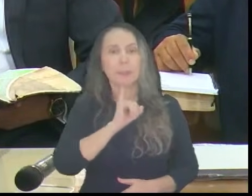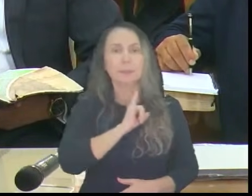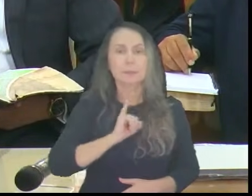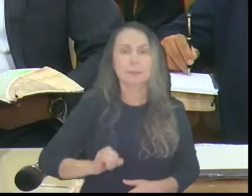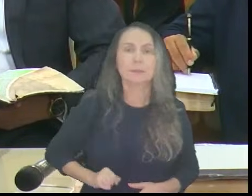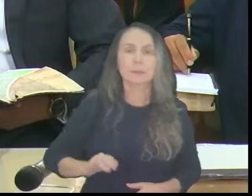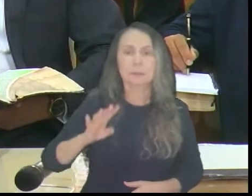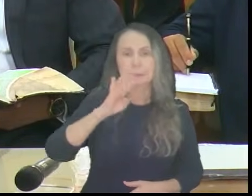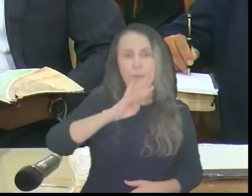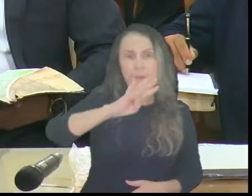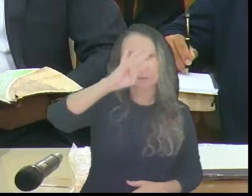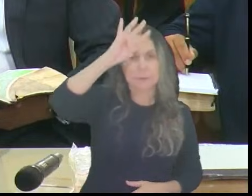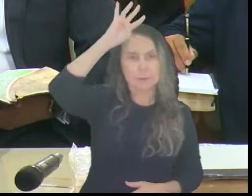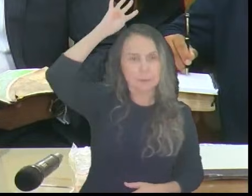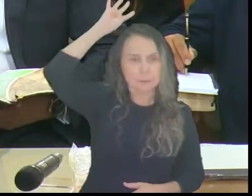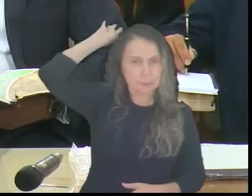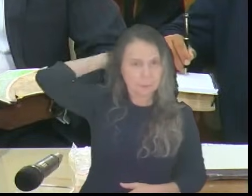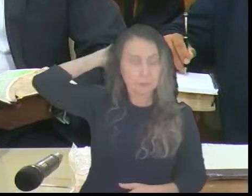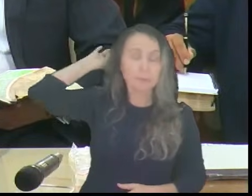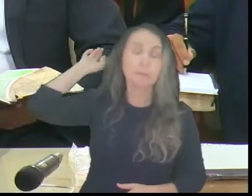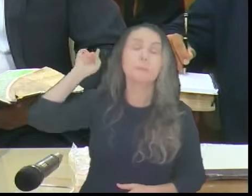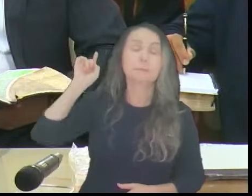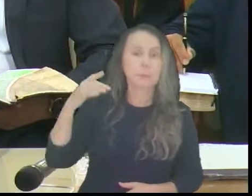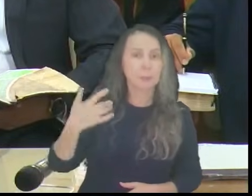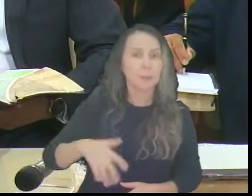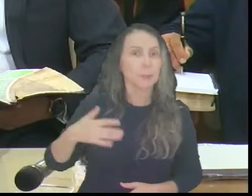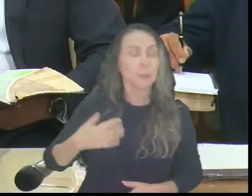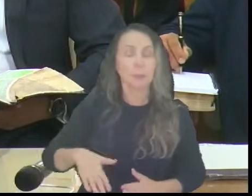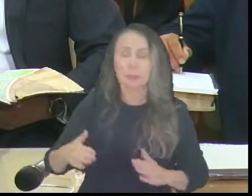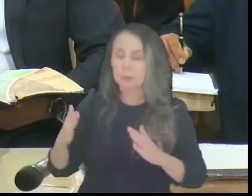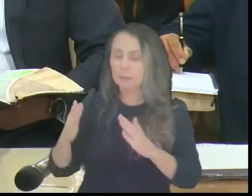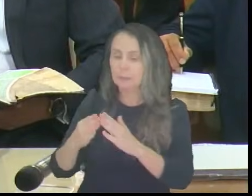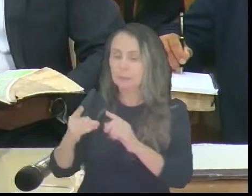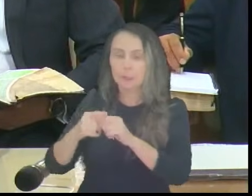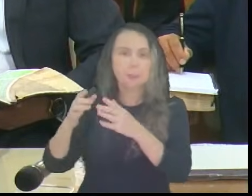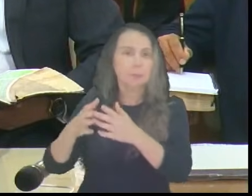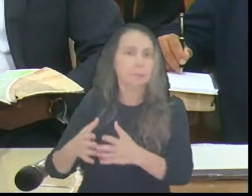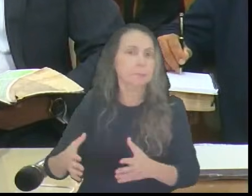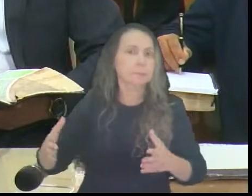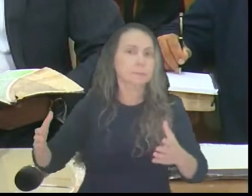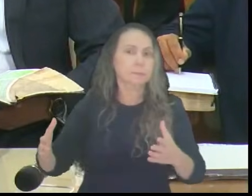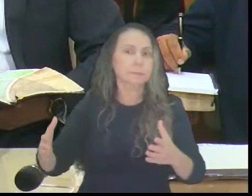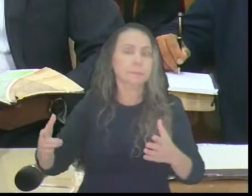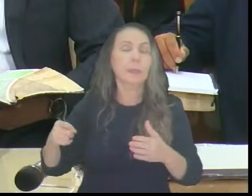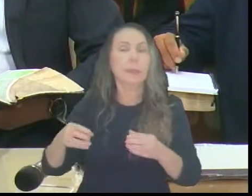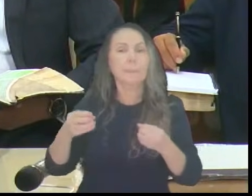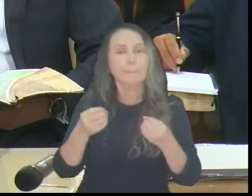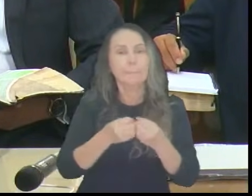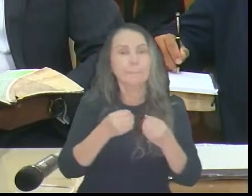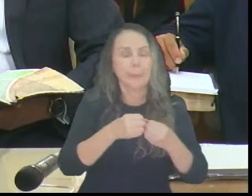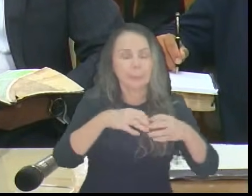do que o palácio do governador. A igreja ficava defronte do palácio do governador, isso em